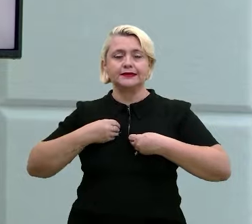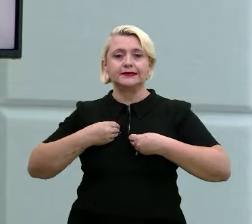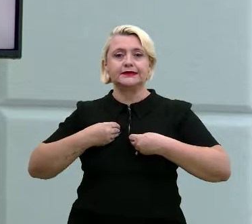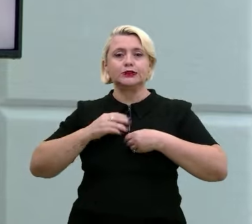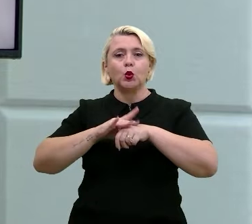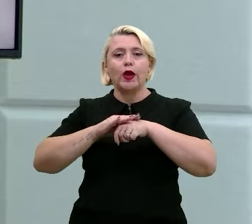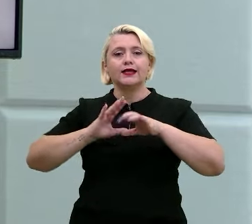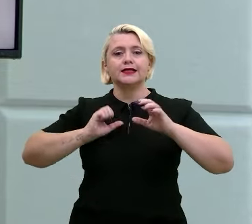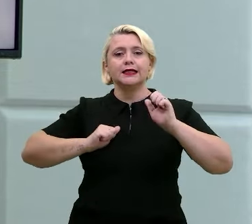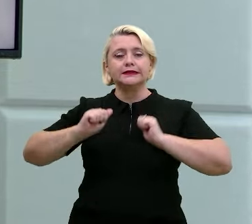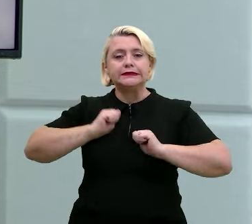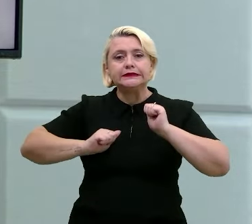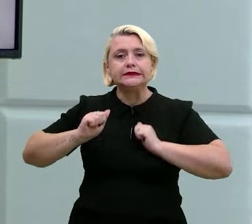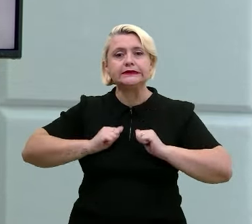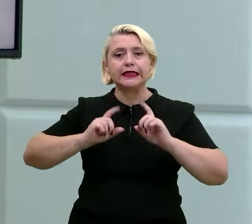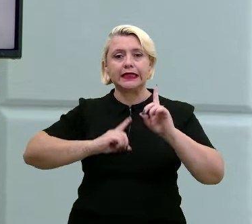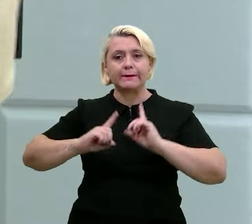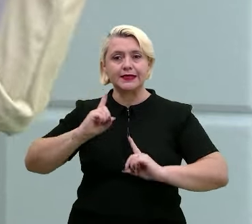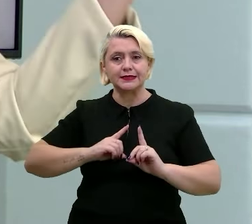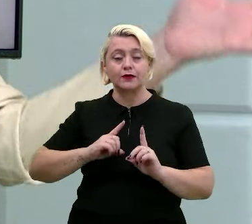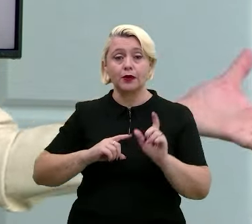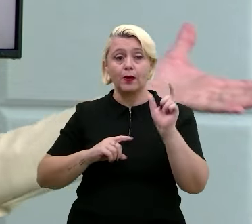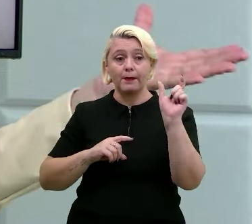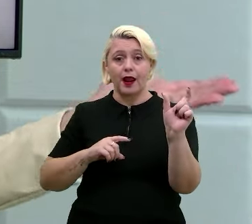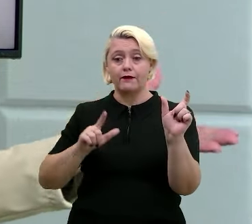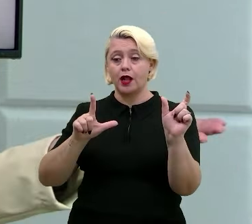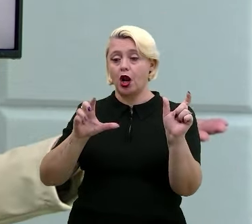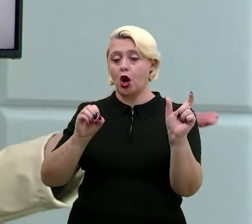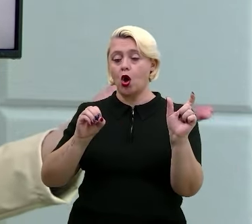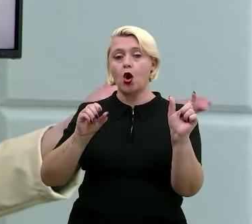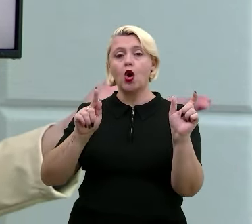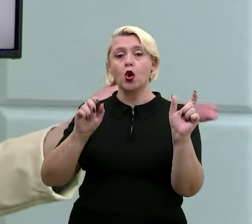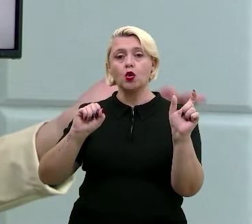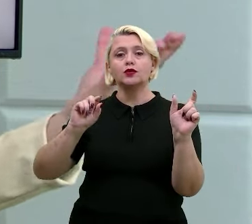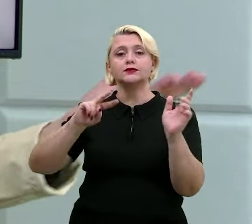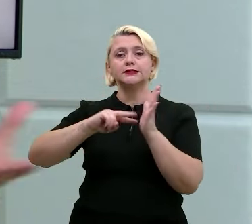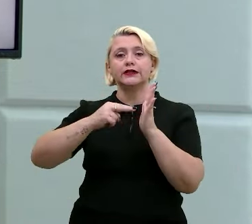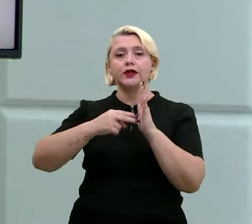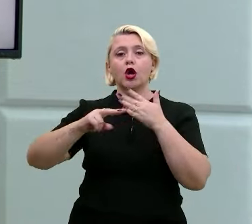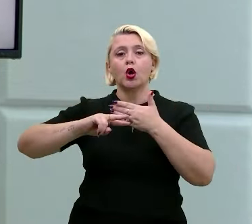o logo foi usado para trazer a consequência